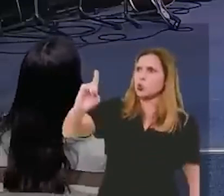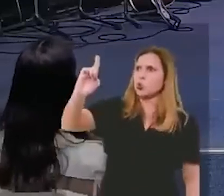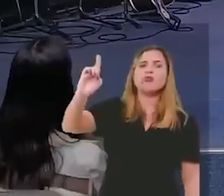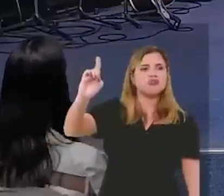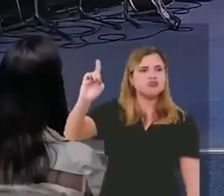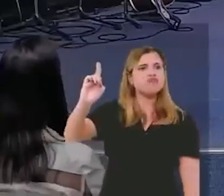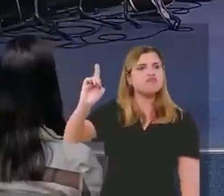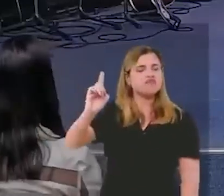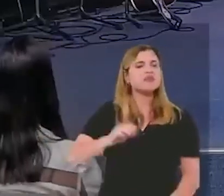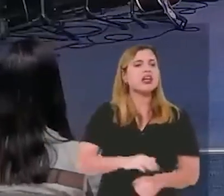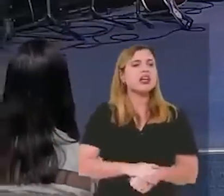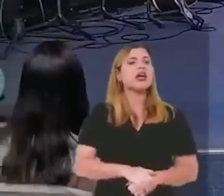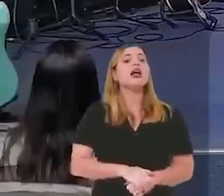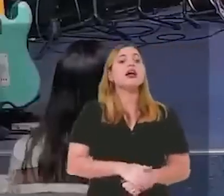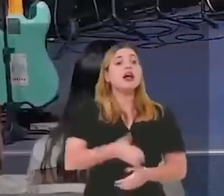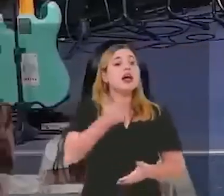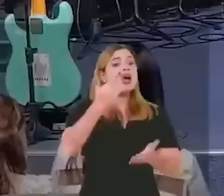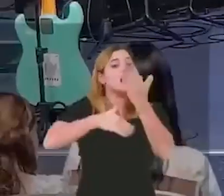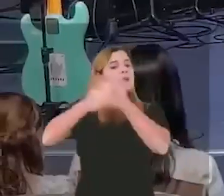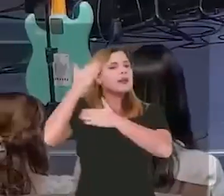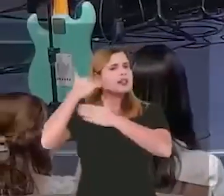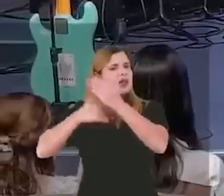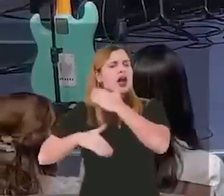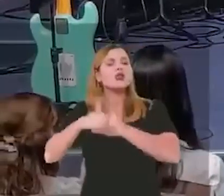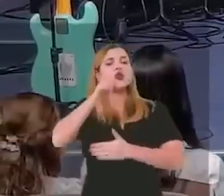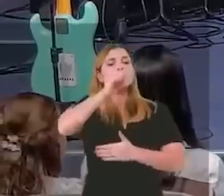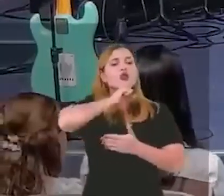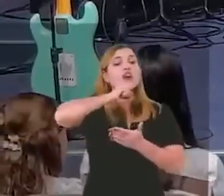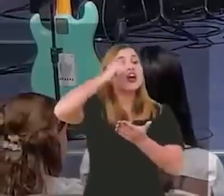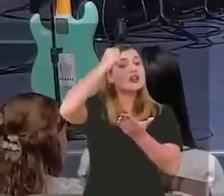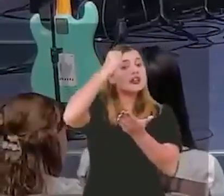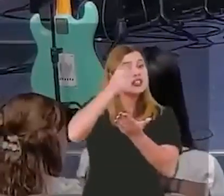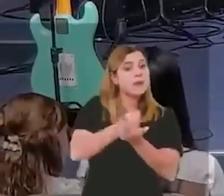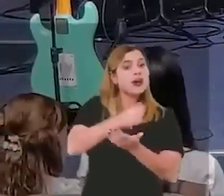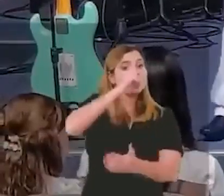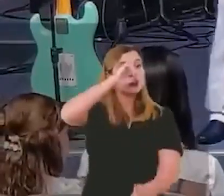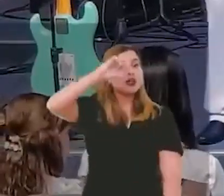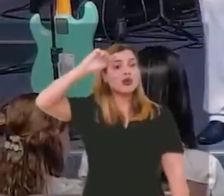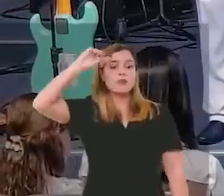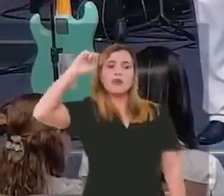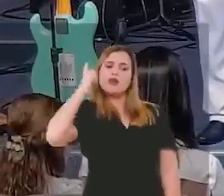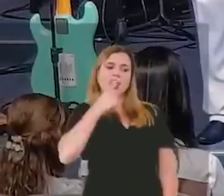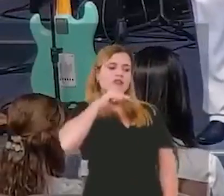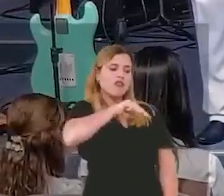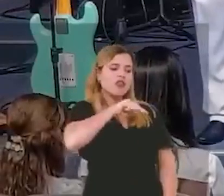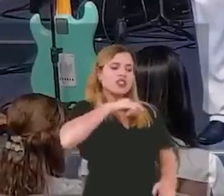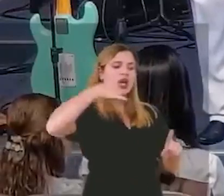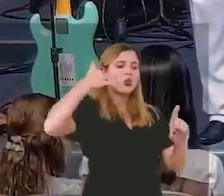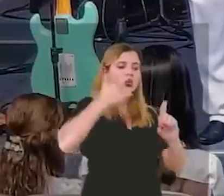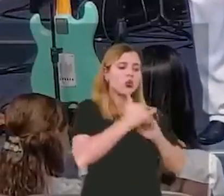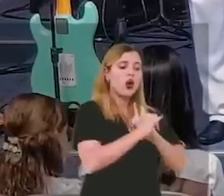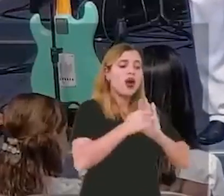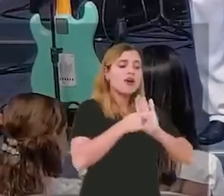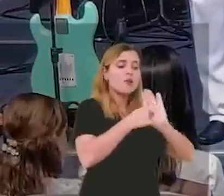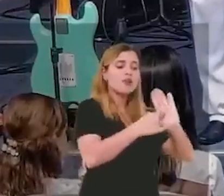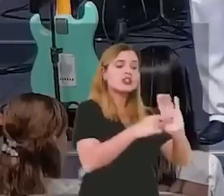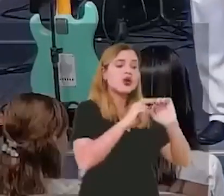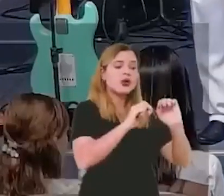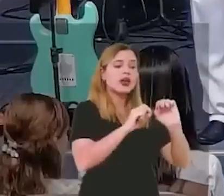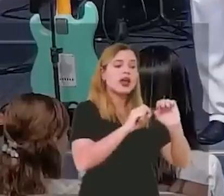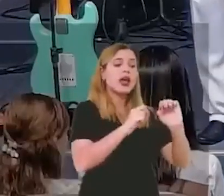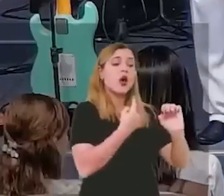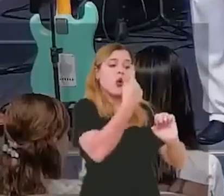Quando Deus mandava um profeta lá no Velho Testamento, Deus normalmente usava esse profeta para enfatizar um atributo. Isaías enfatizou a